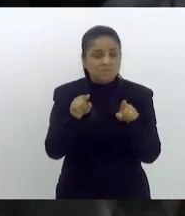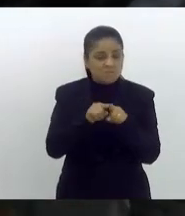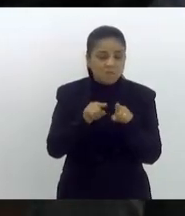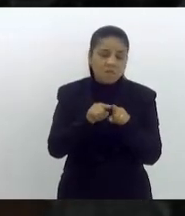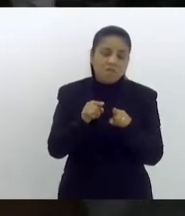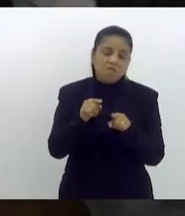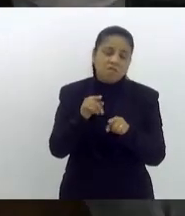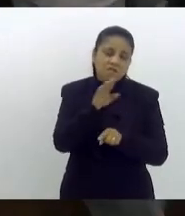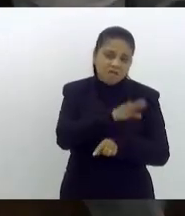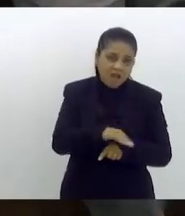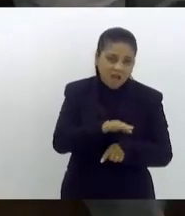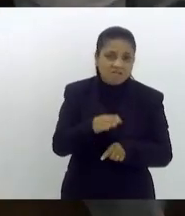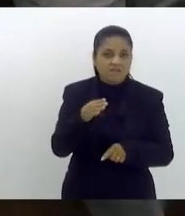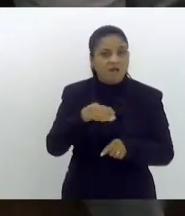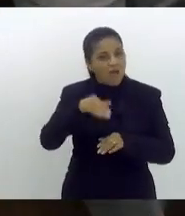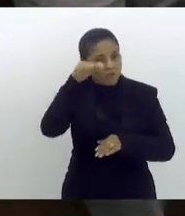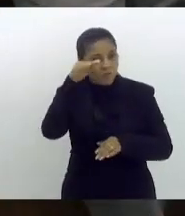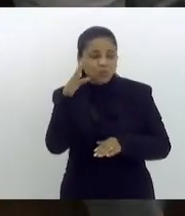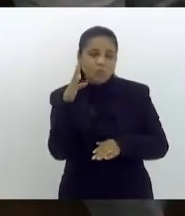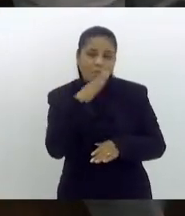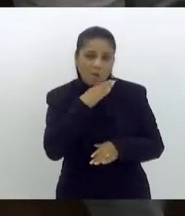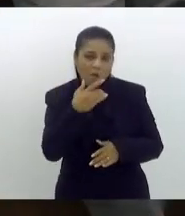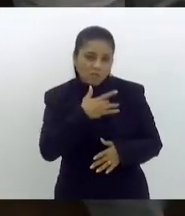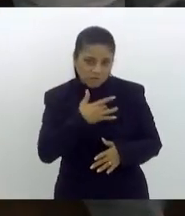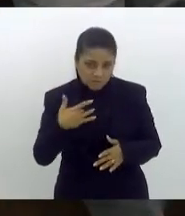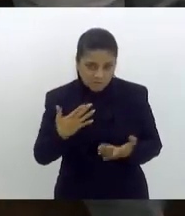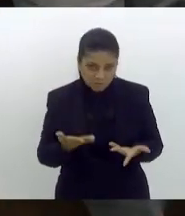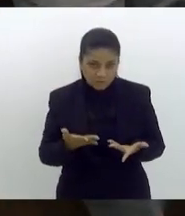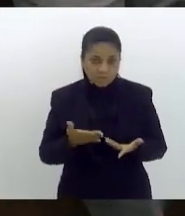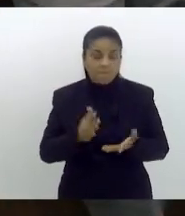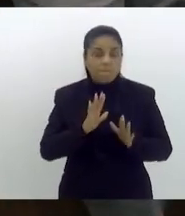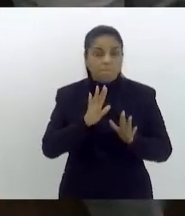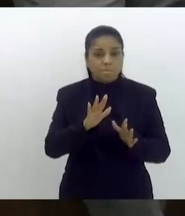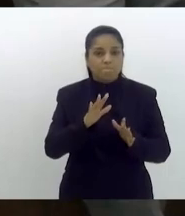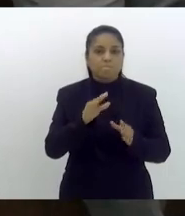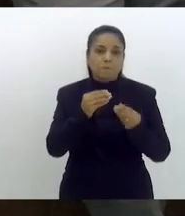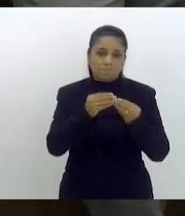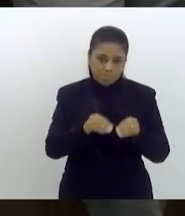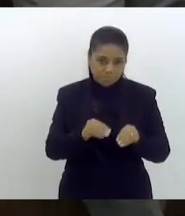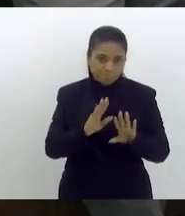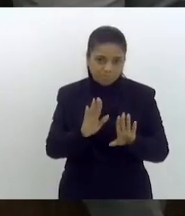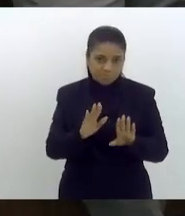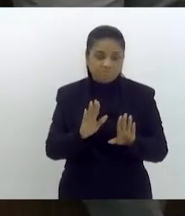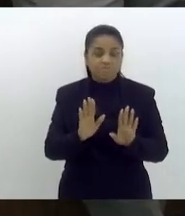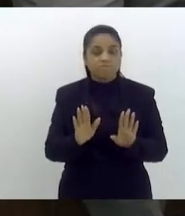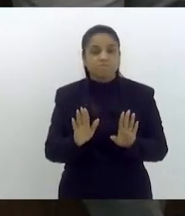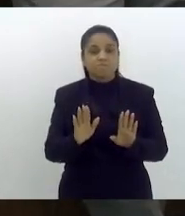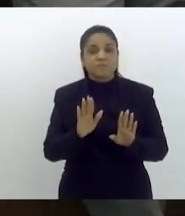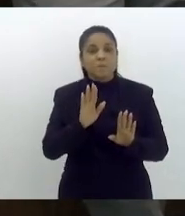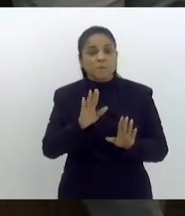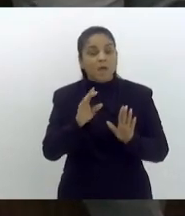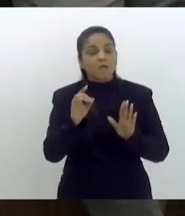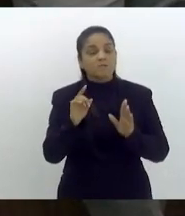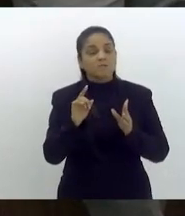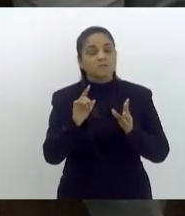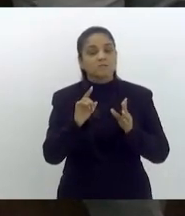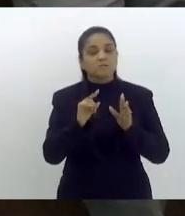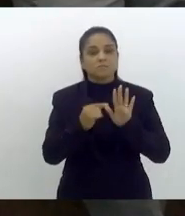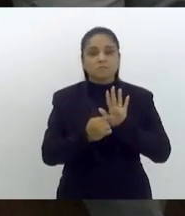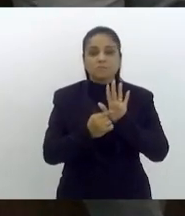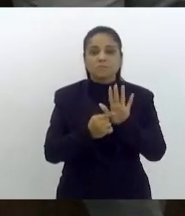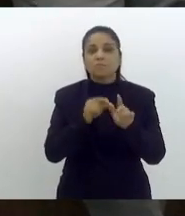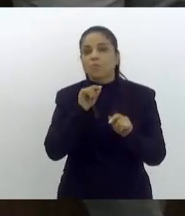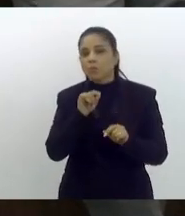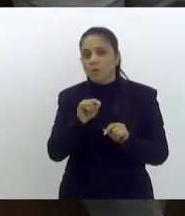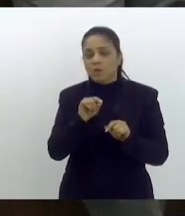também mas um outro ponto que eu queria destacar aqui é que a impressão que a gente tem